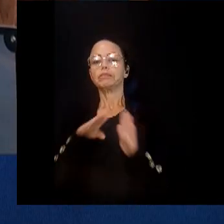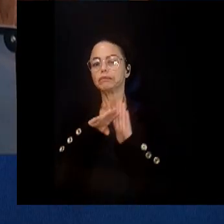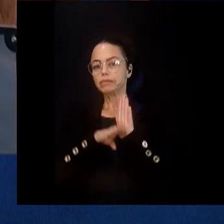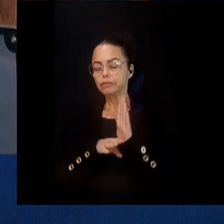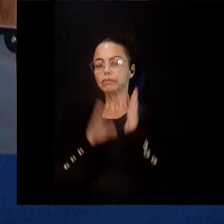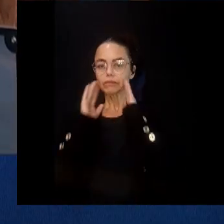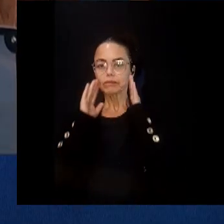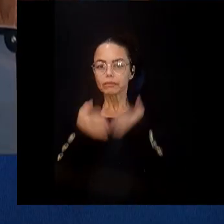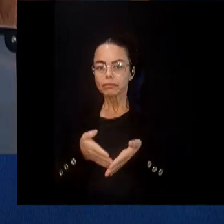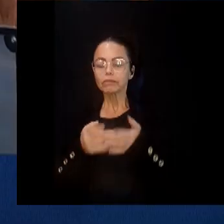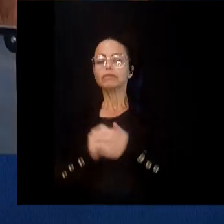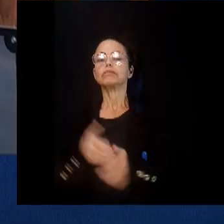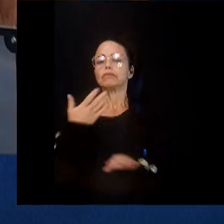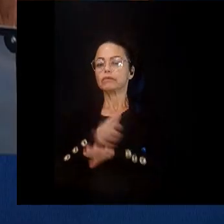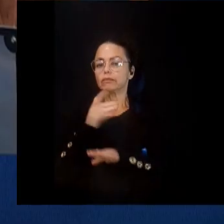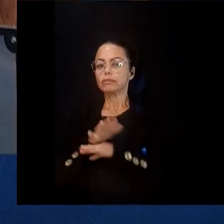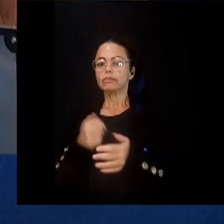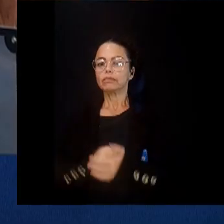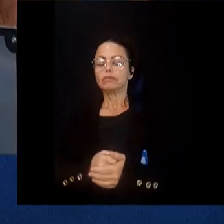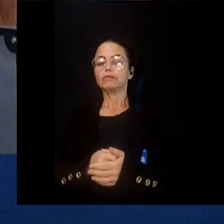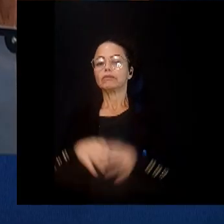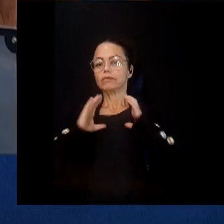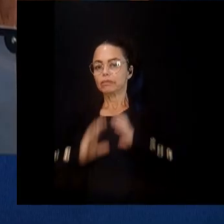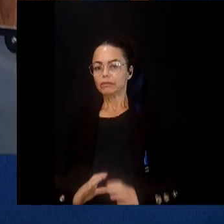voltado para o exercício da cidadania.